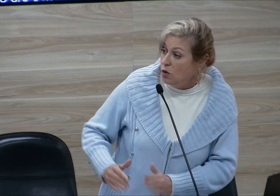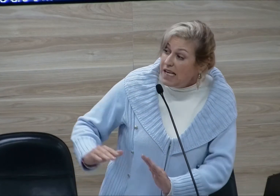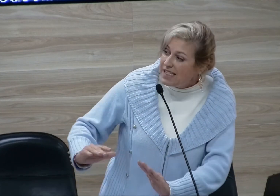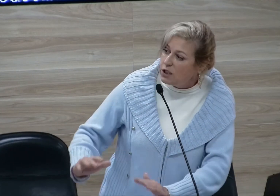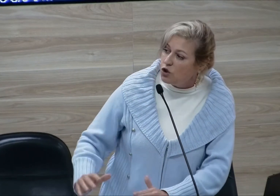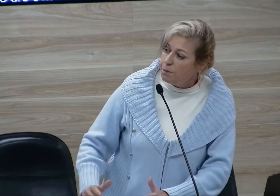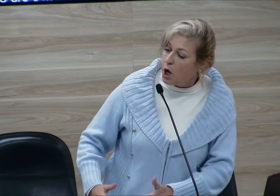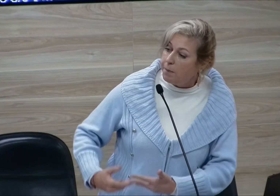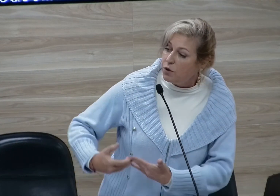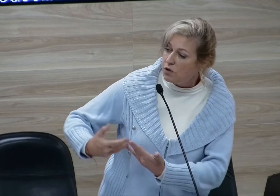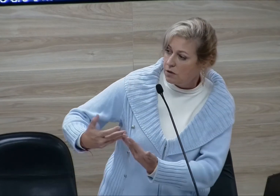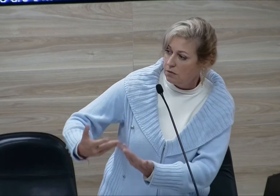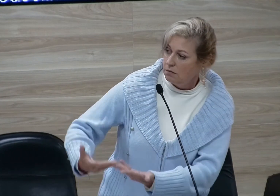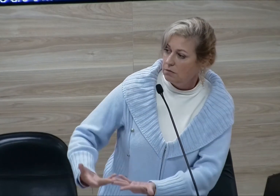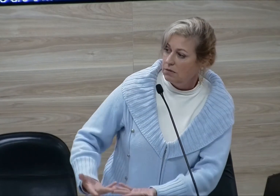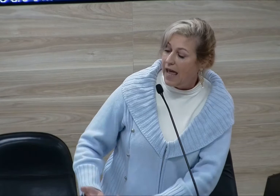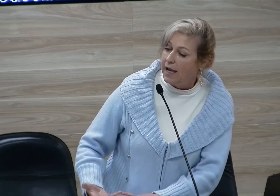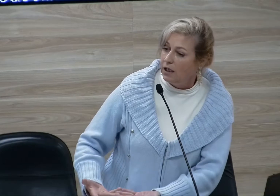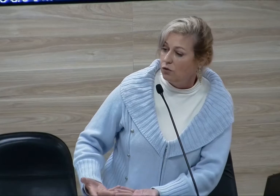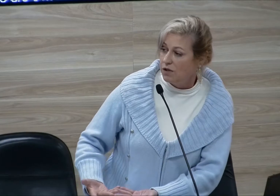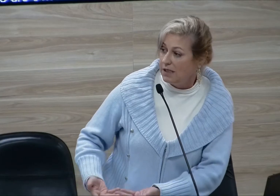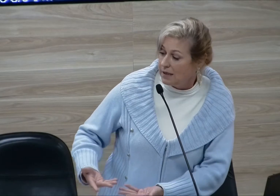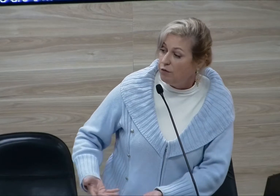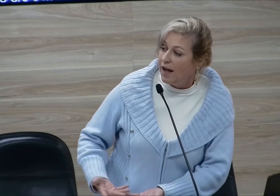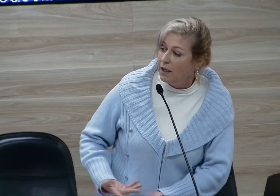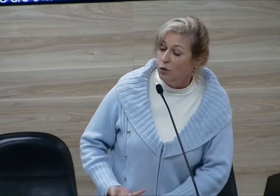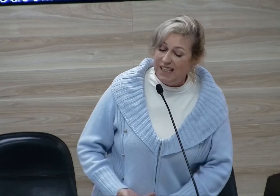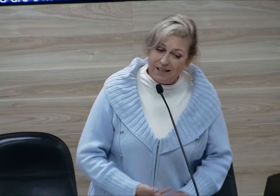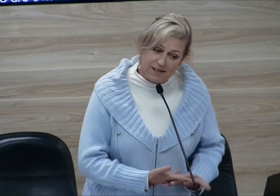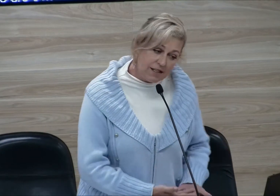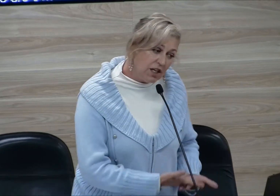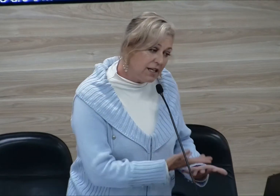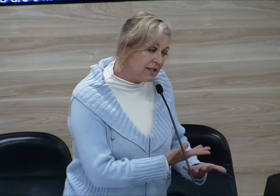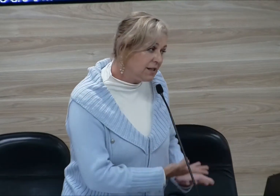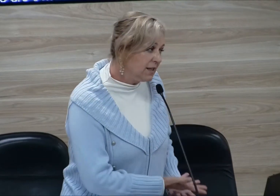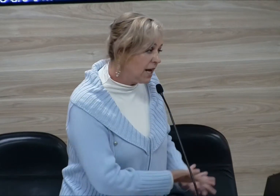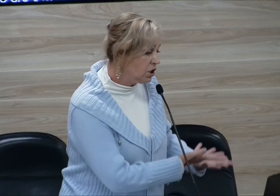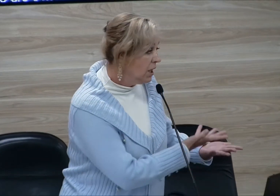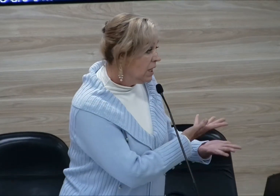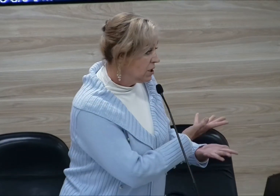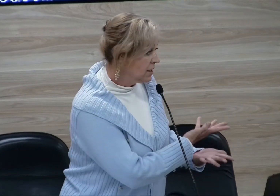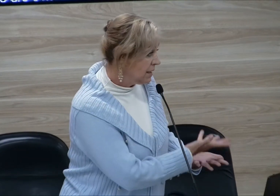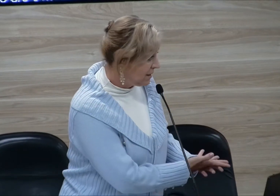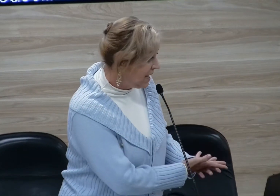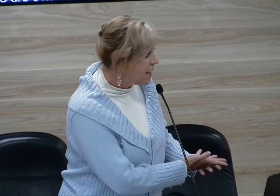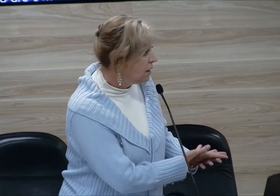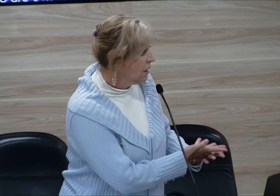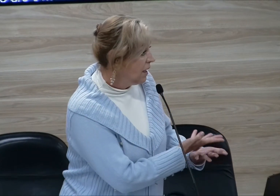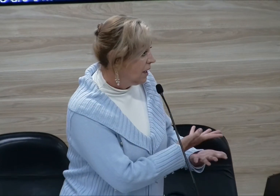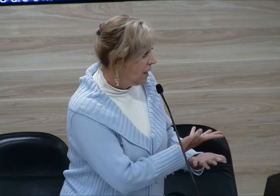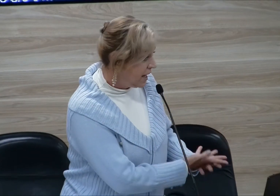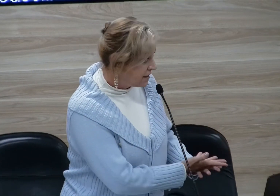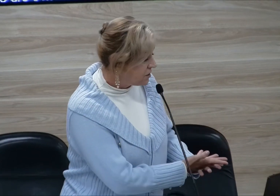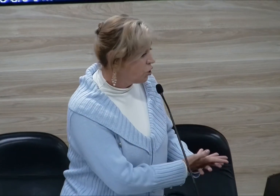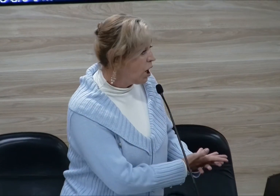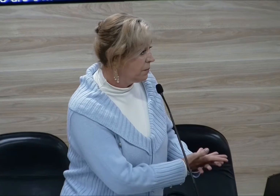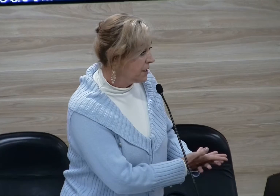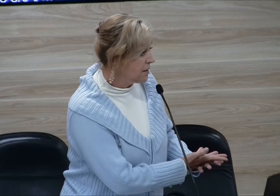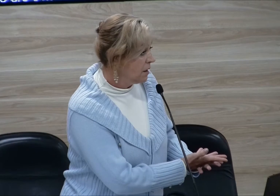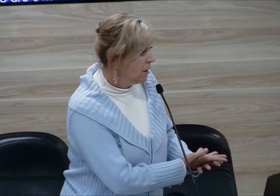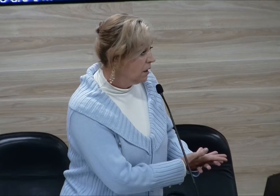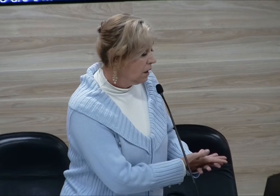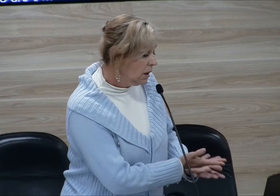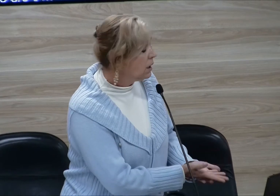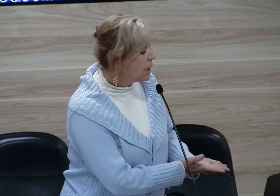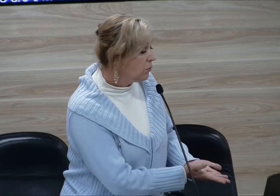a isso. Se os próprios técnicos estão falando que existe a necessidade de se ter essas